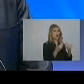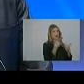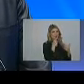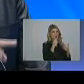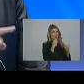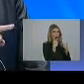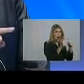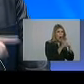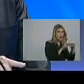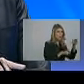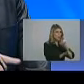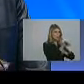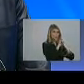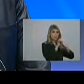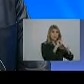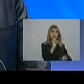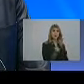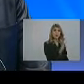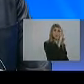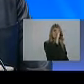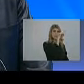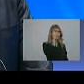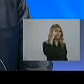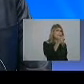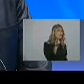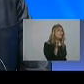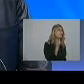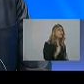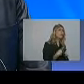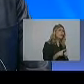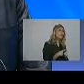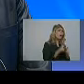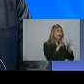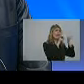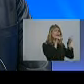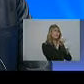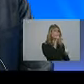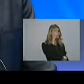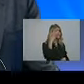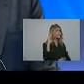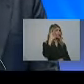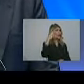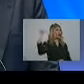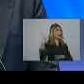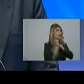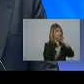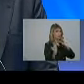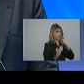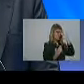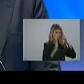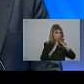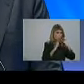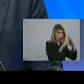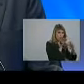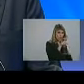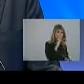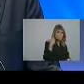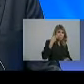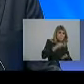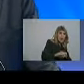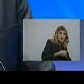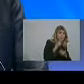ônibus, tendo como único e exclusivo interesse a ser respeitado o interesse do empresário. Moradores do Rio de Janeiro estão pagando a